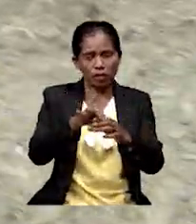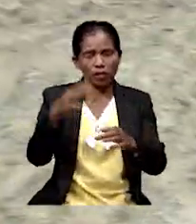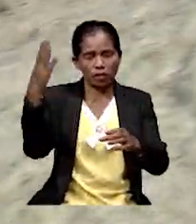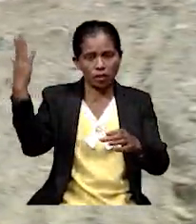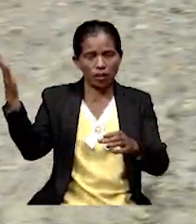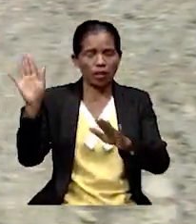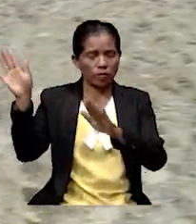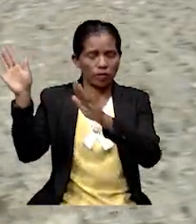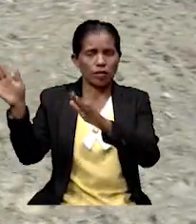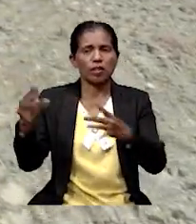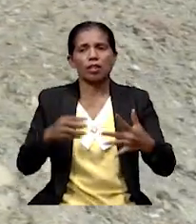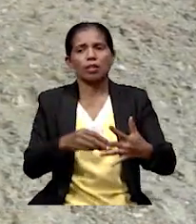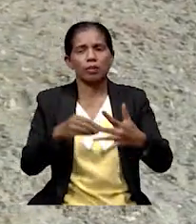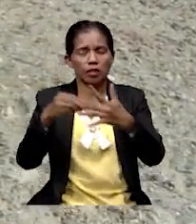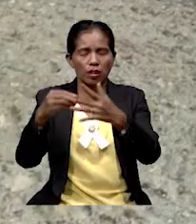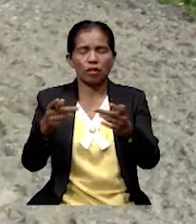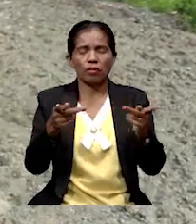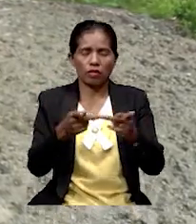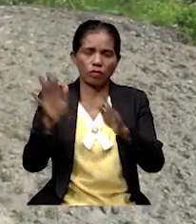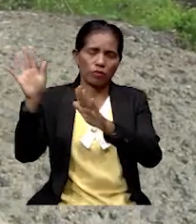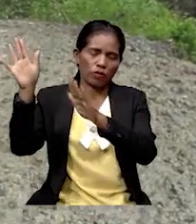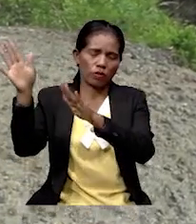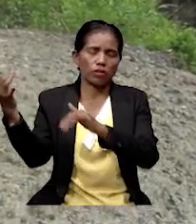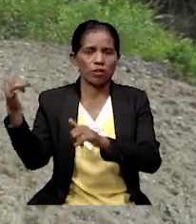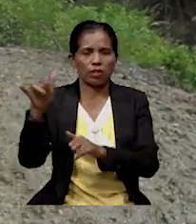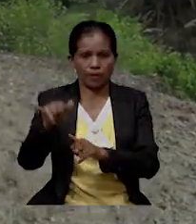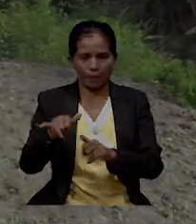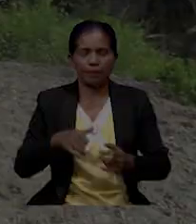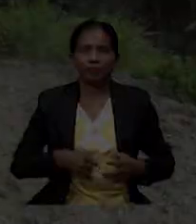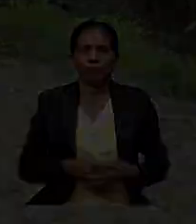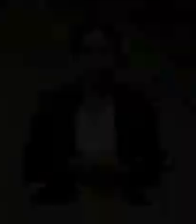ia base, liu liu área rural sira. Fátima Pereira, GMN.